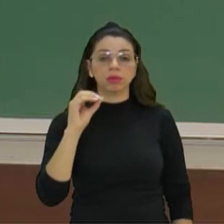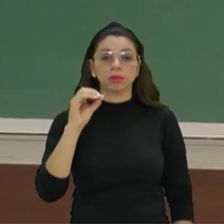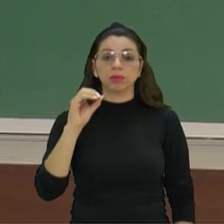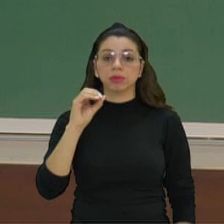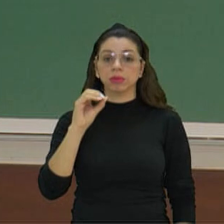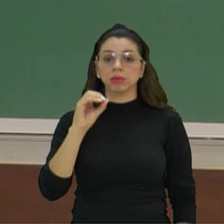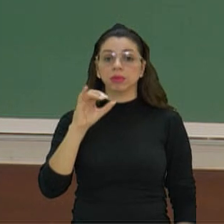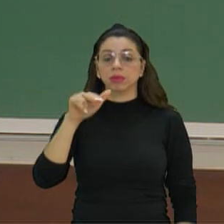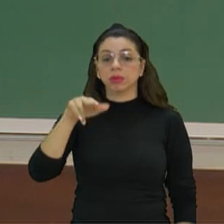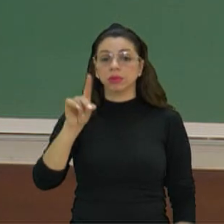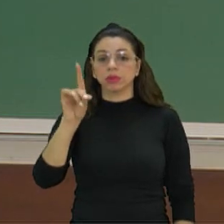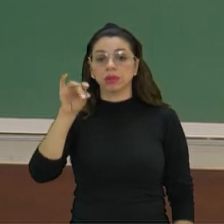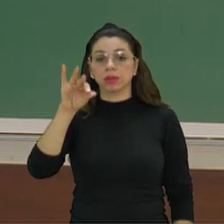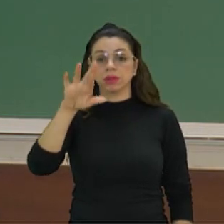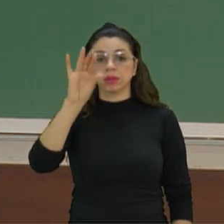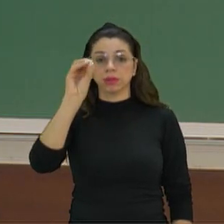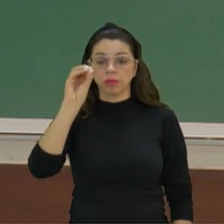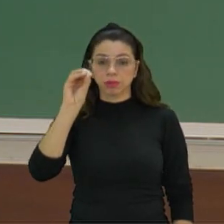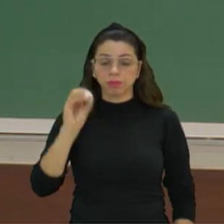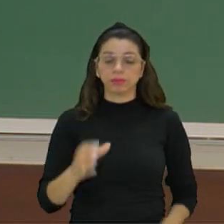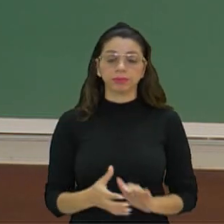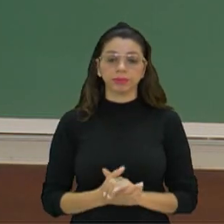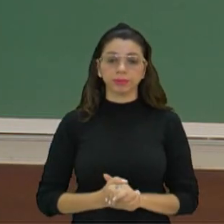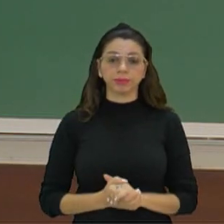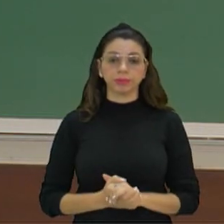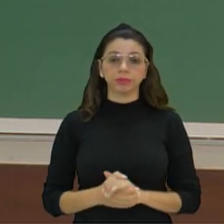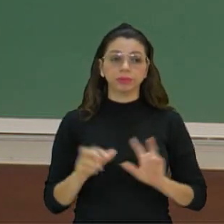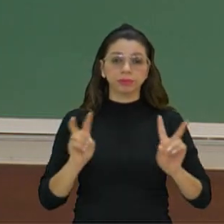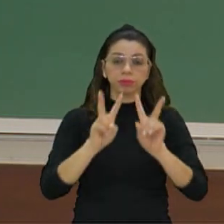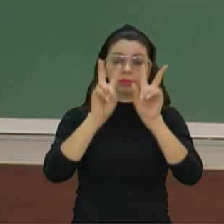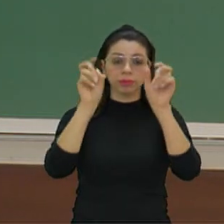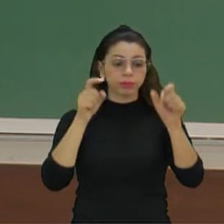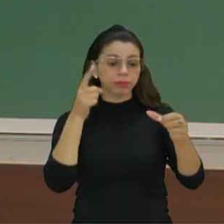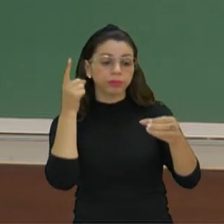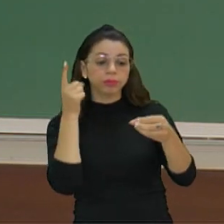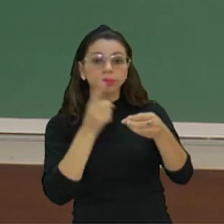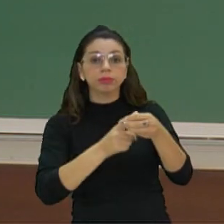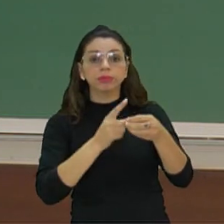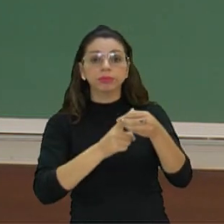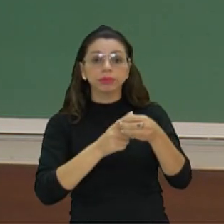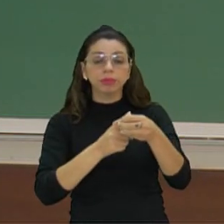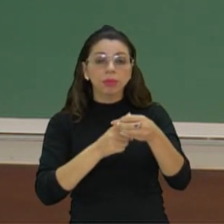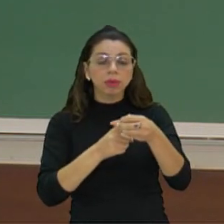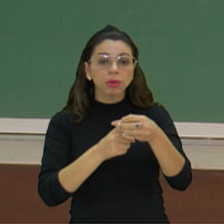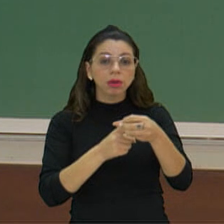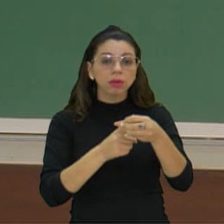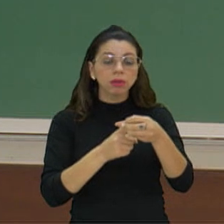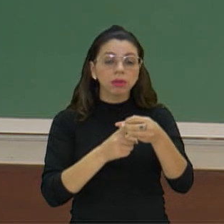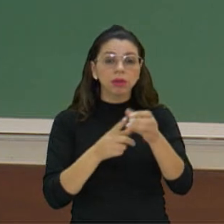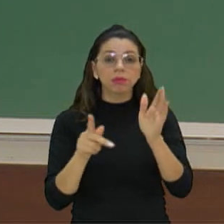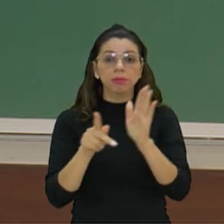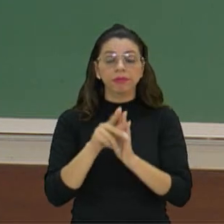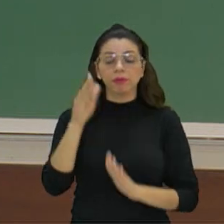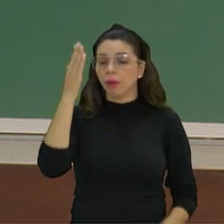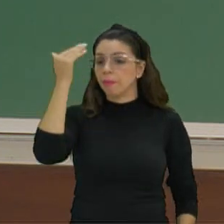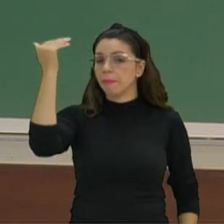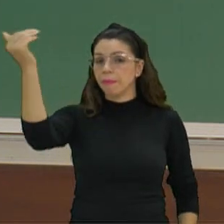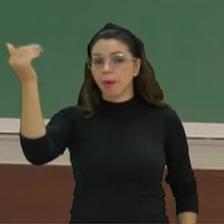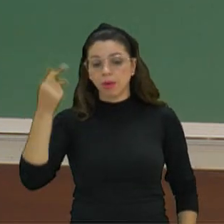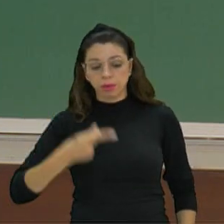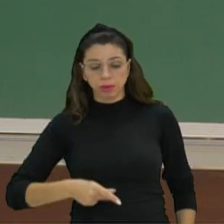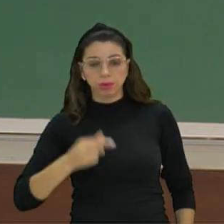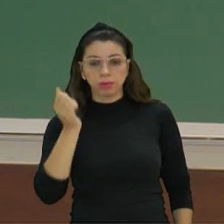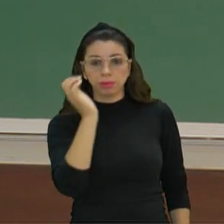E o tema da nossa aula vai girar em torno de uma cidade histórica do Brasil, tá bom? Belíssima, por